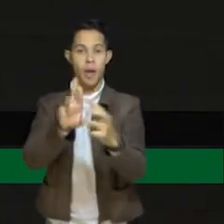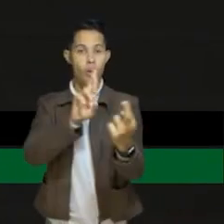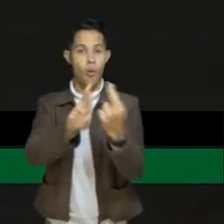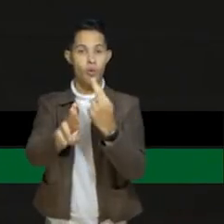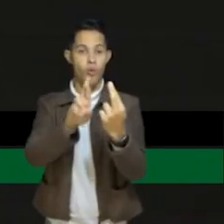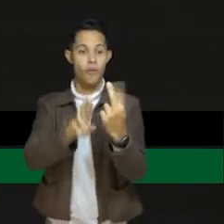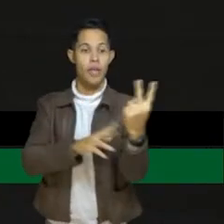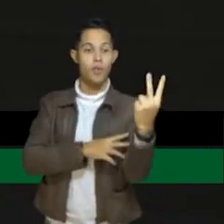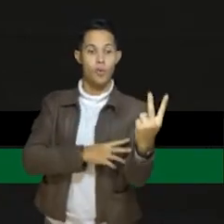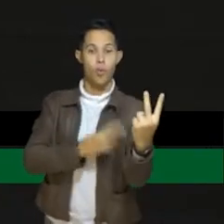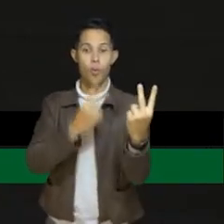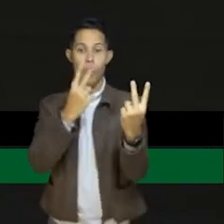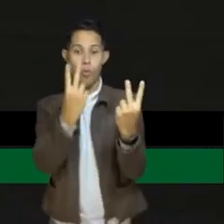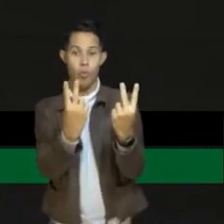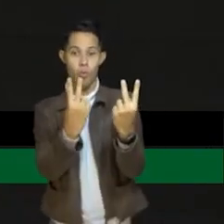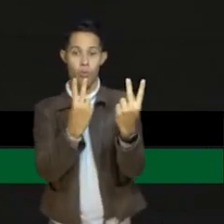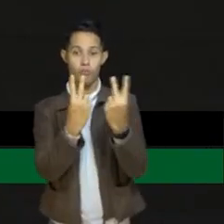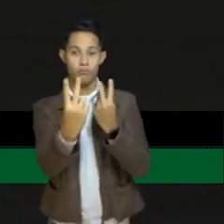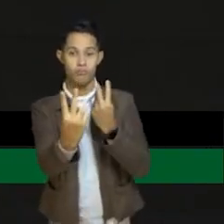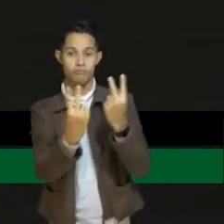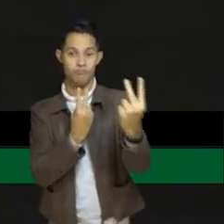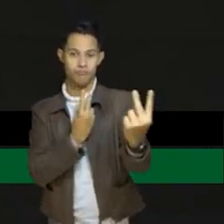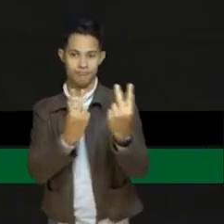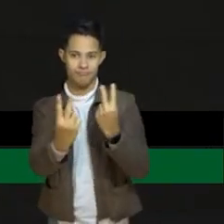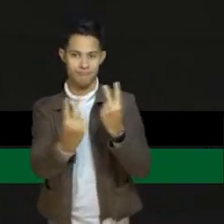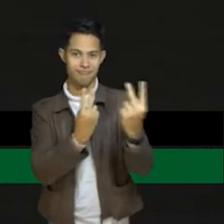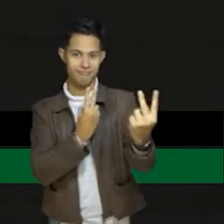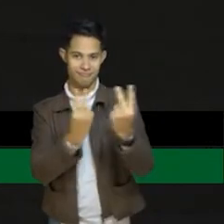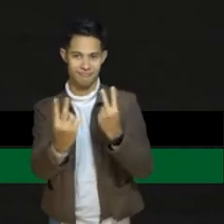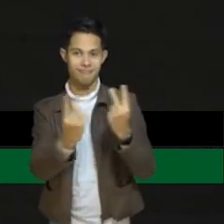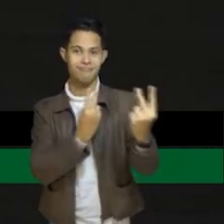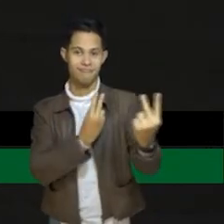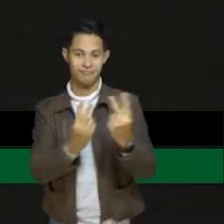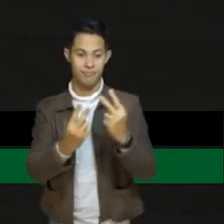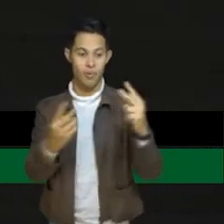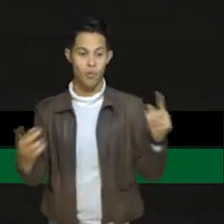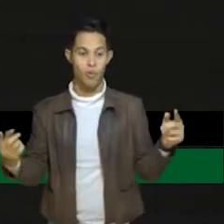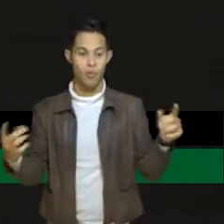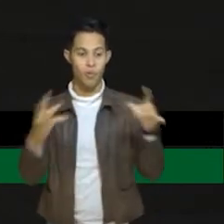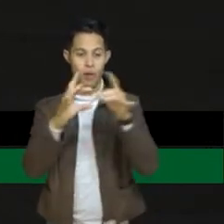e 417, que ligam a rodovia federal BR-101.